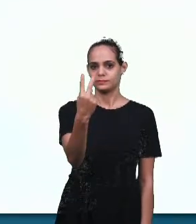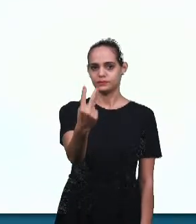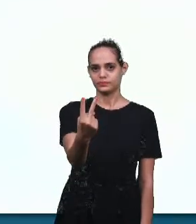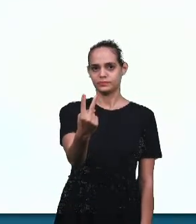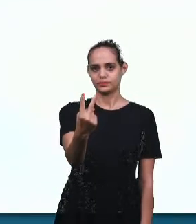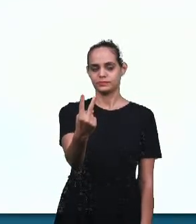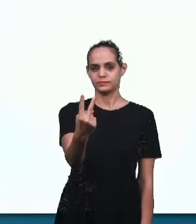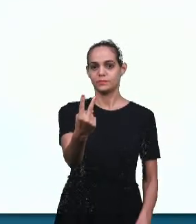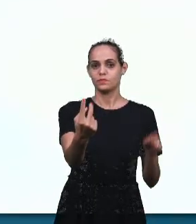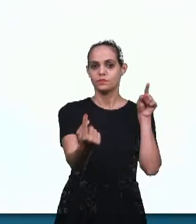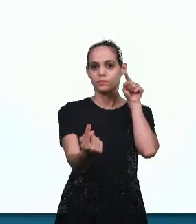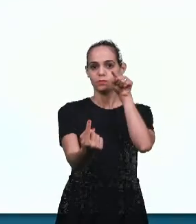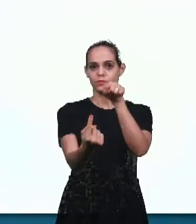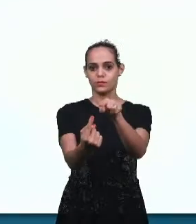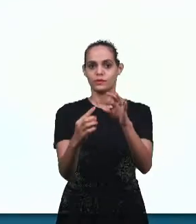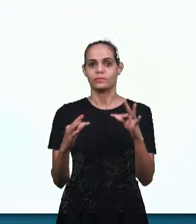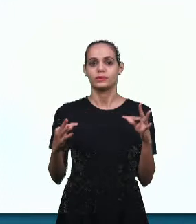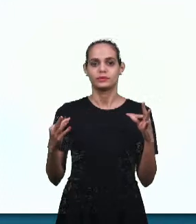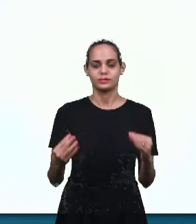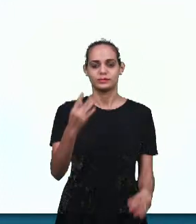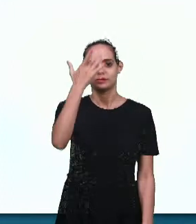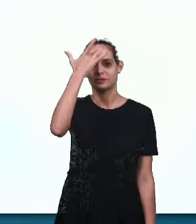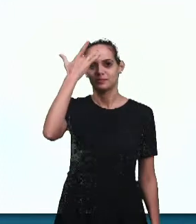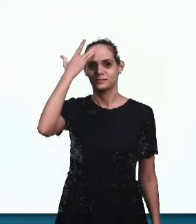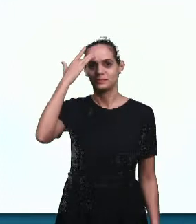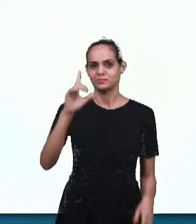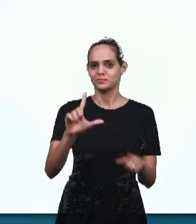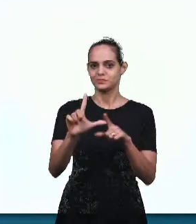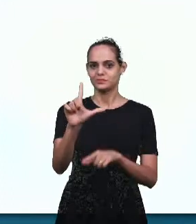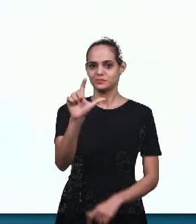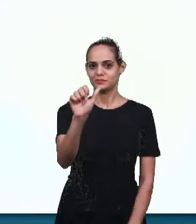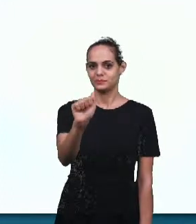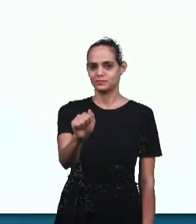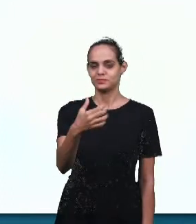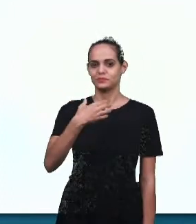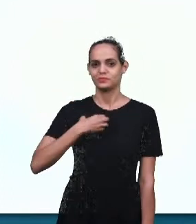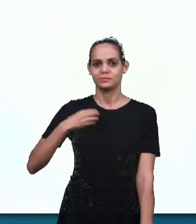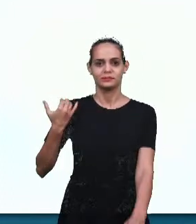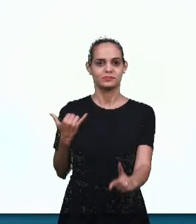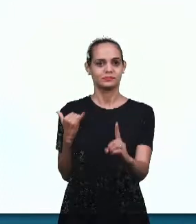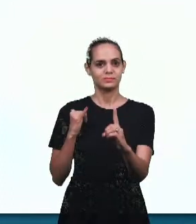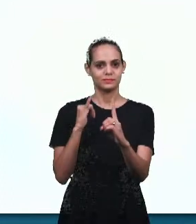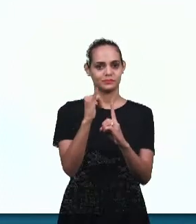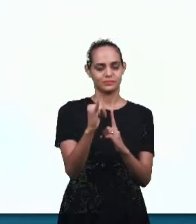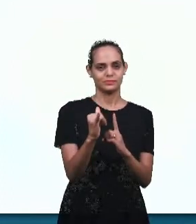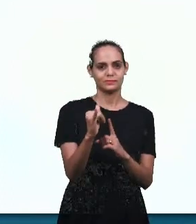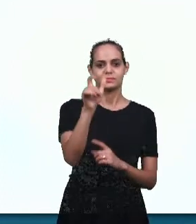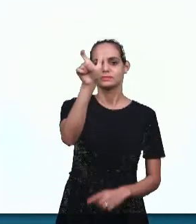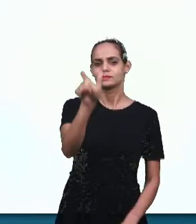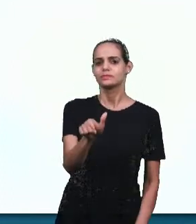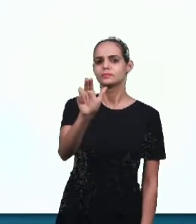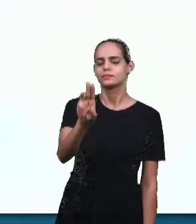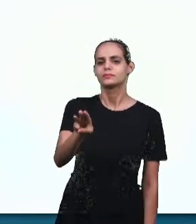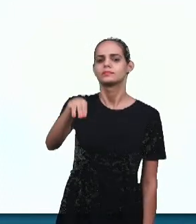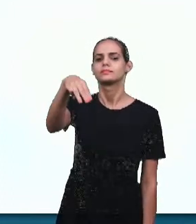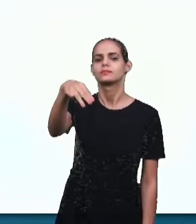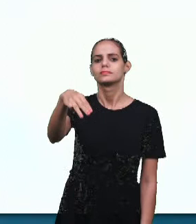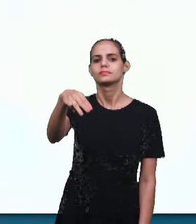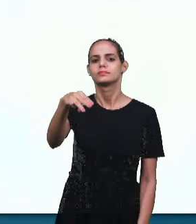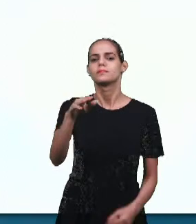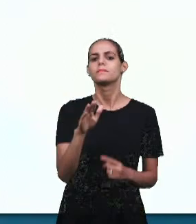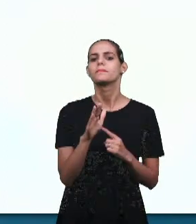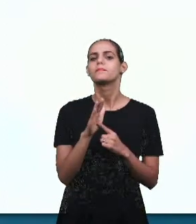a todos, a letra A diz assim, profeticamente, a quem se refere a expressão um